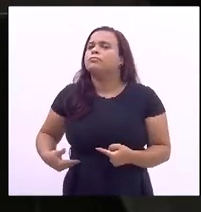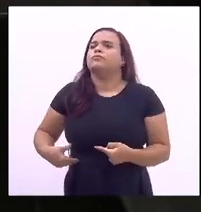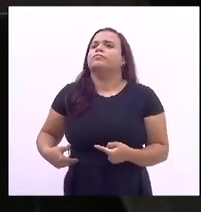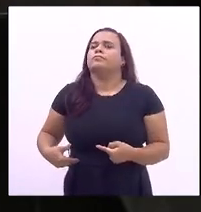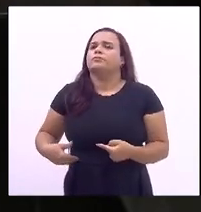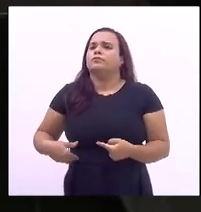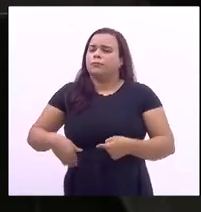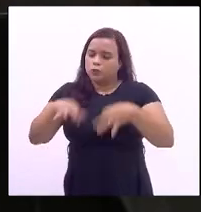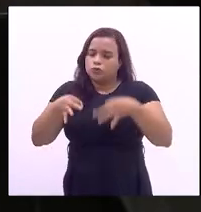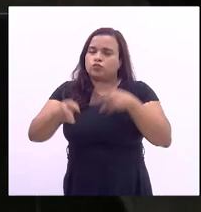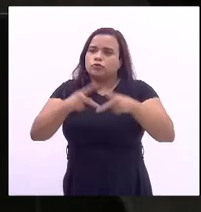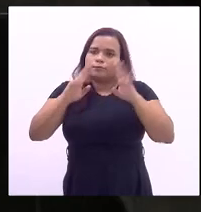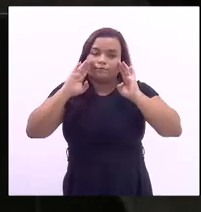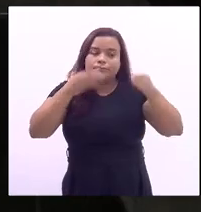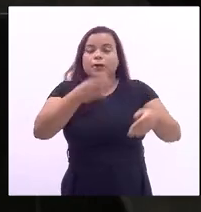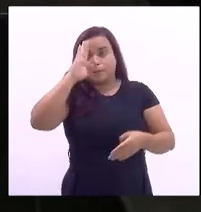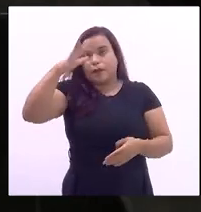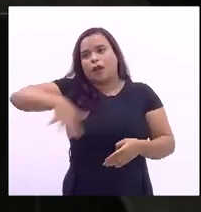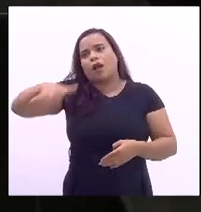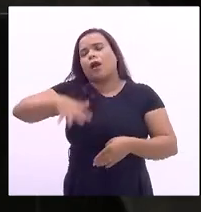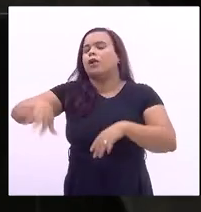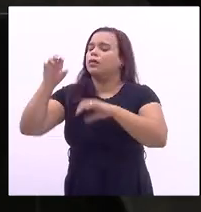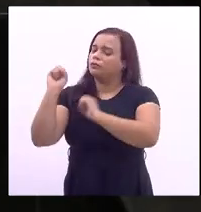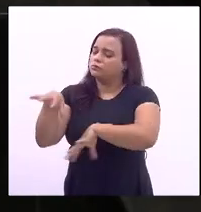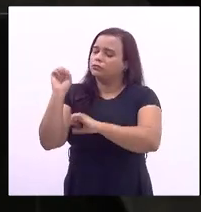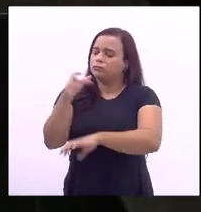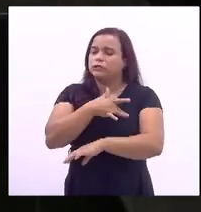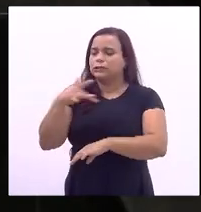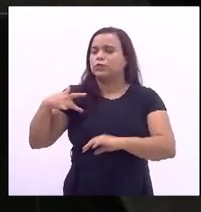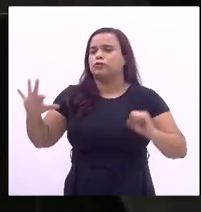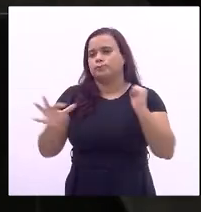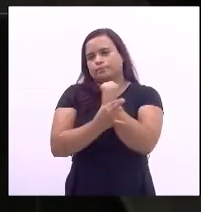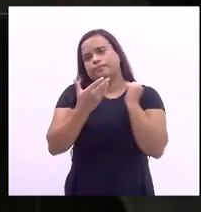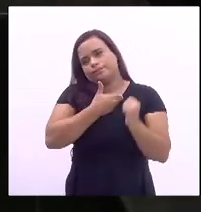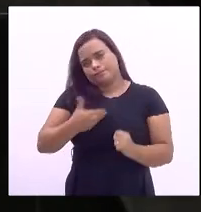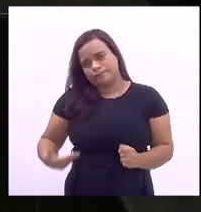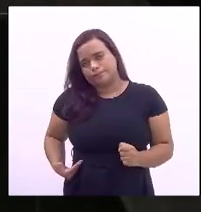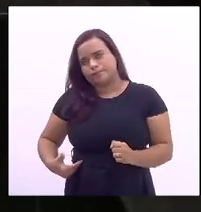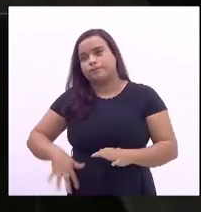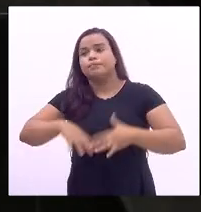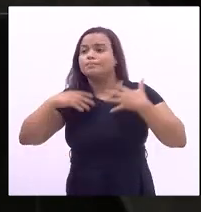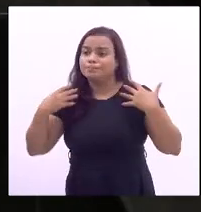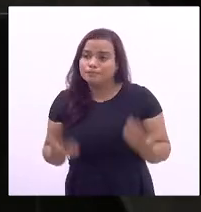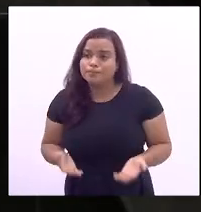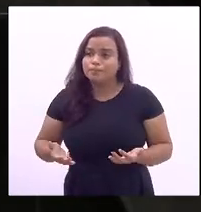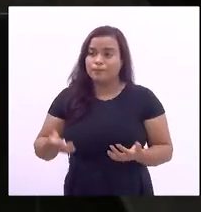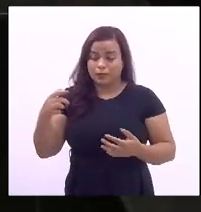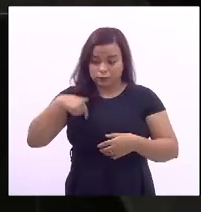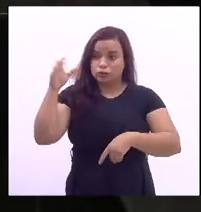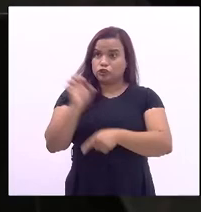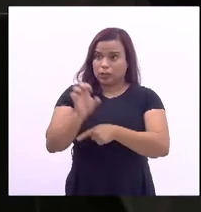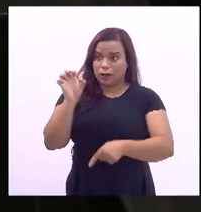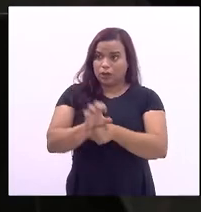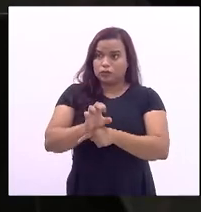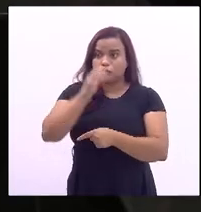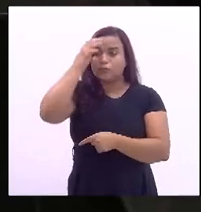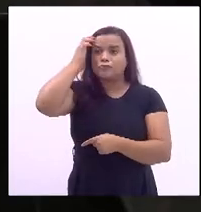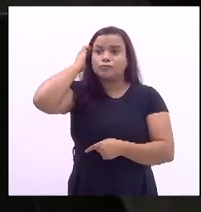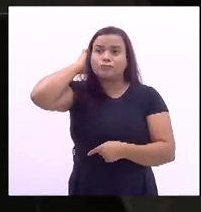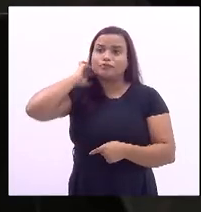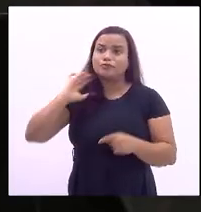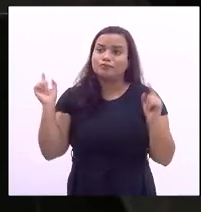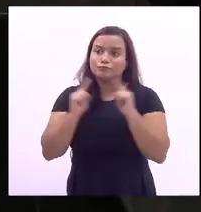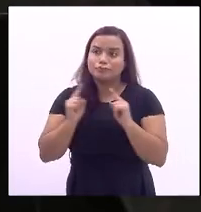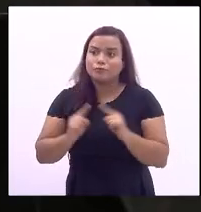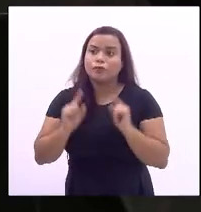Principalmente uma hora de educação saúde e segurança pública então a lógica desse estado ele não